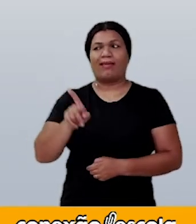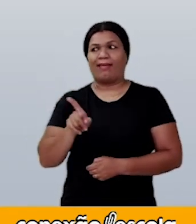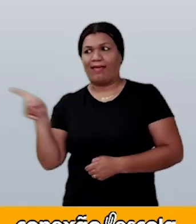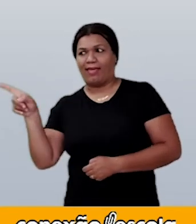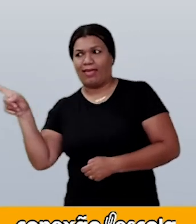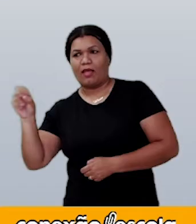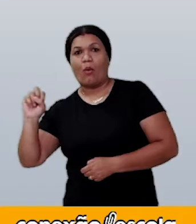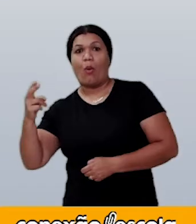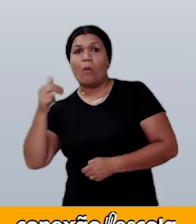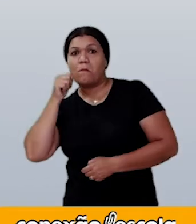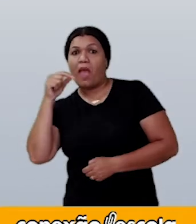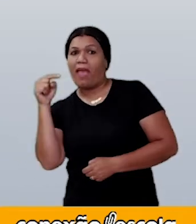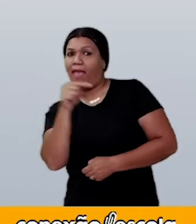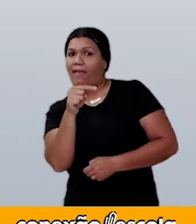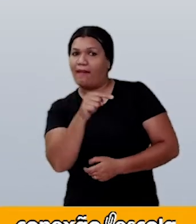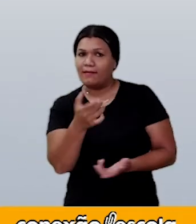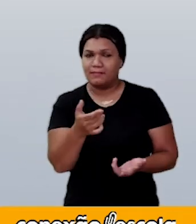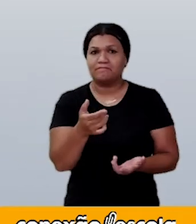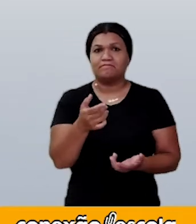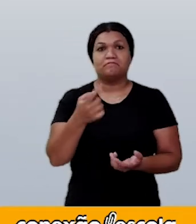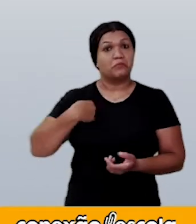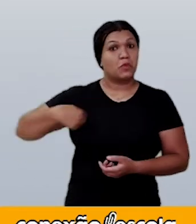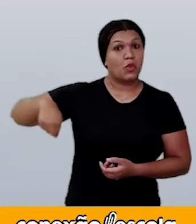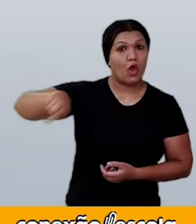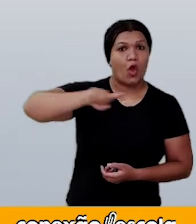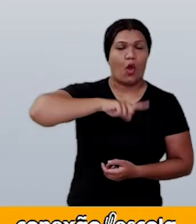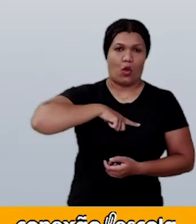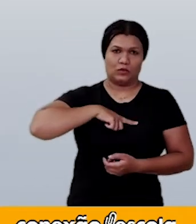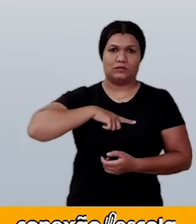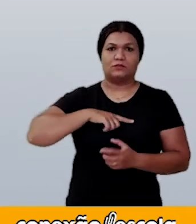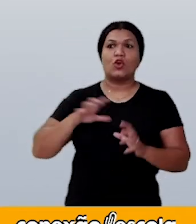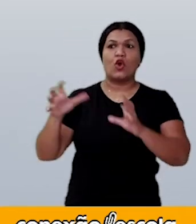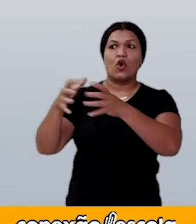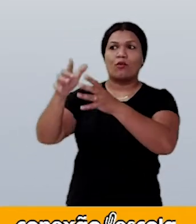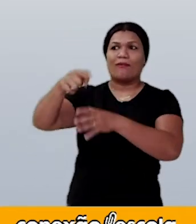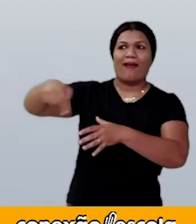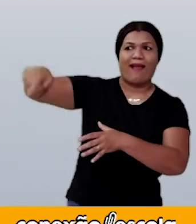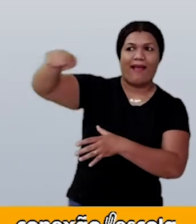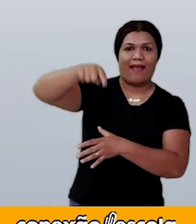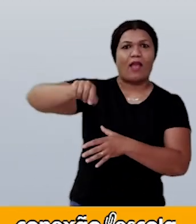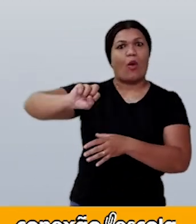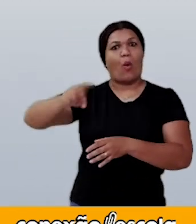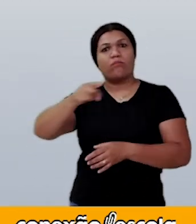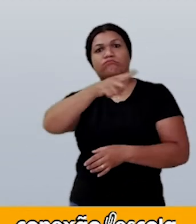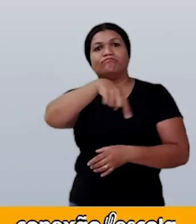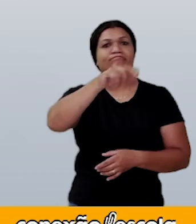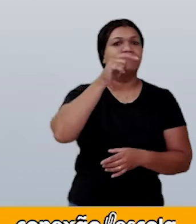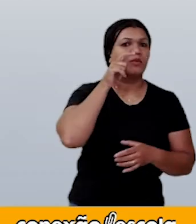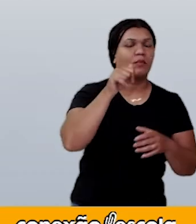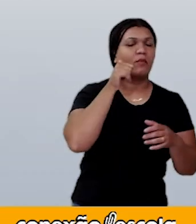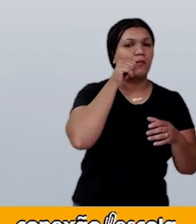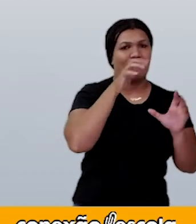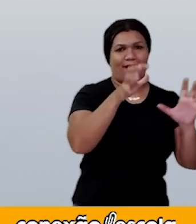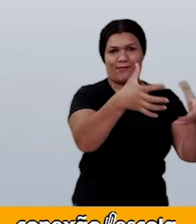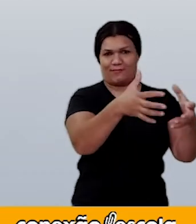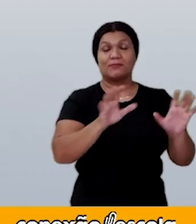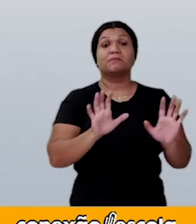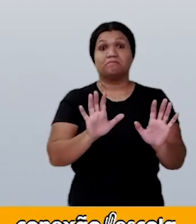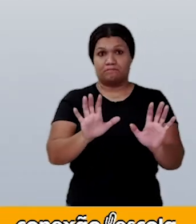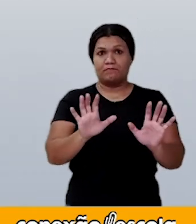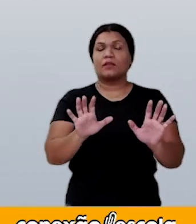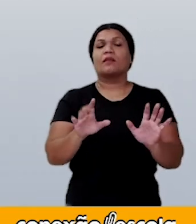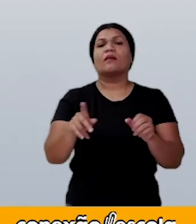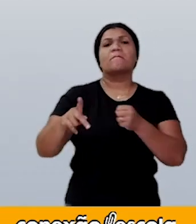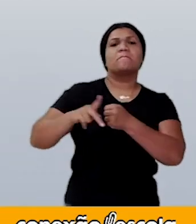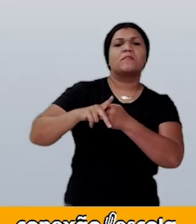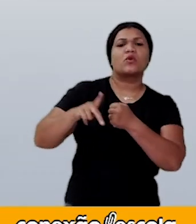ou ela, nós, vós, eles ou elas. Os pronomes possessivos, aqueles